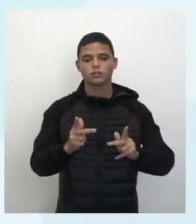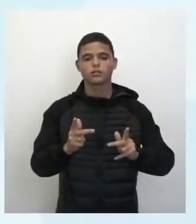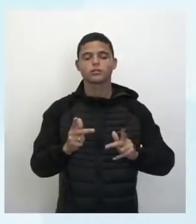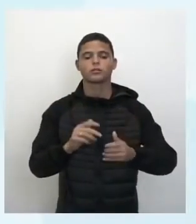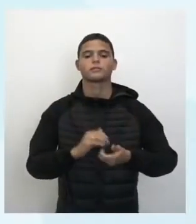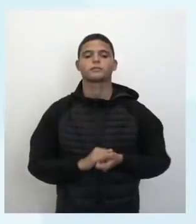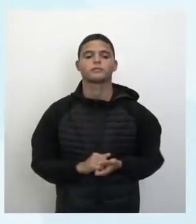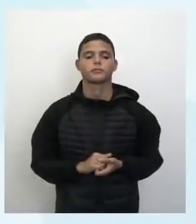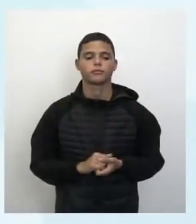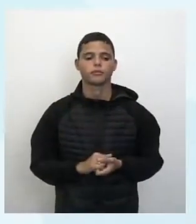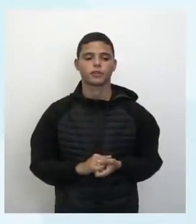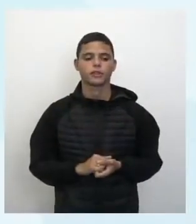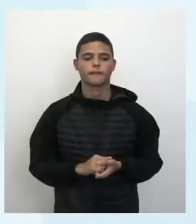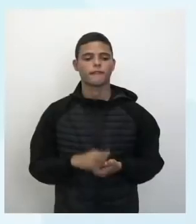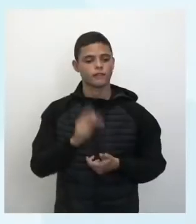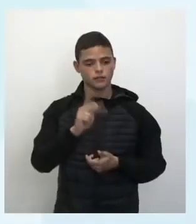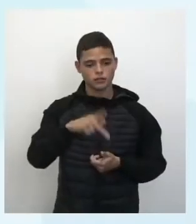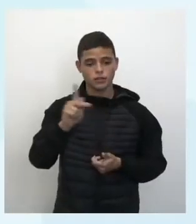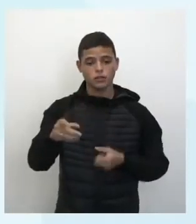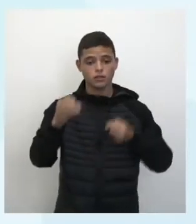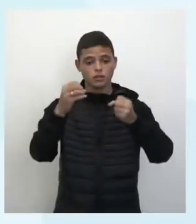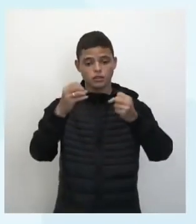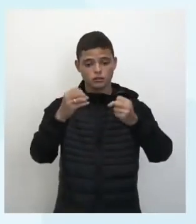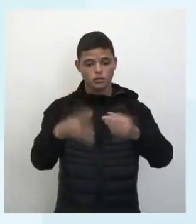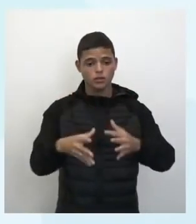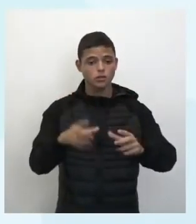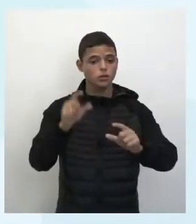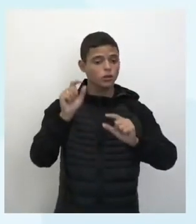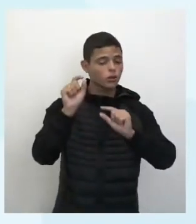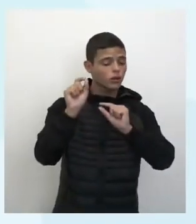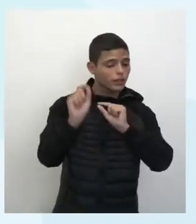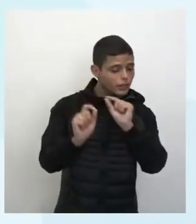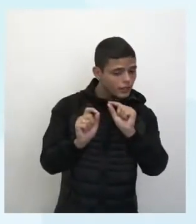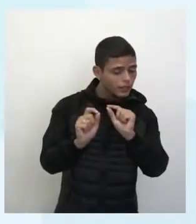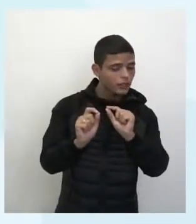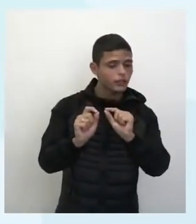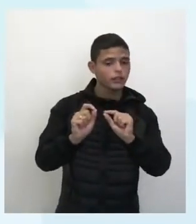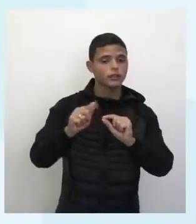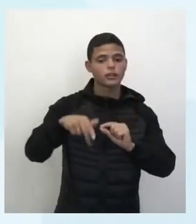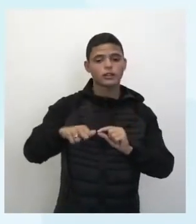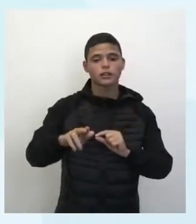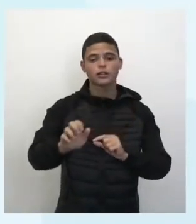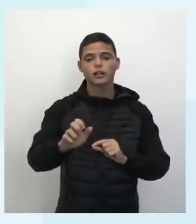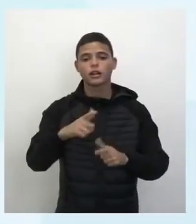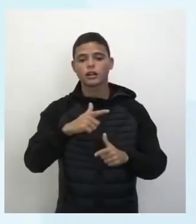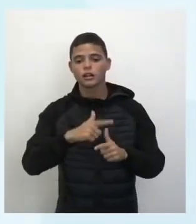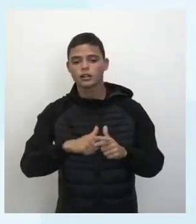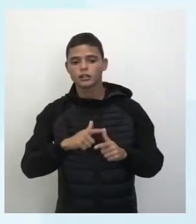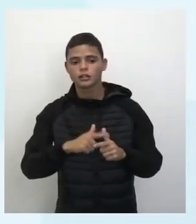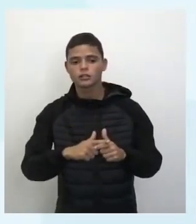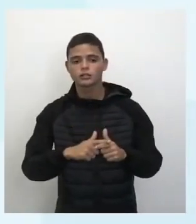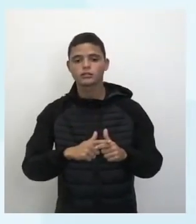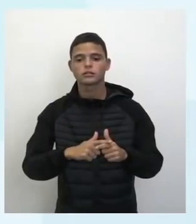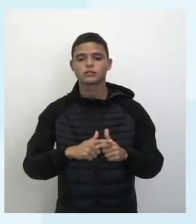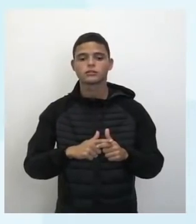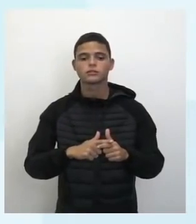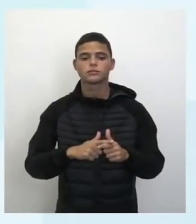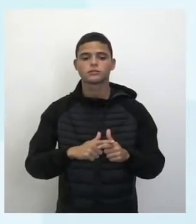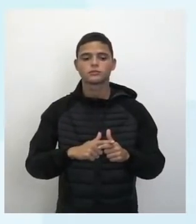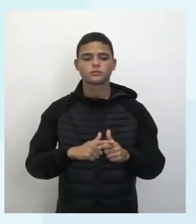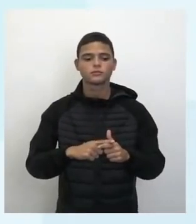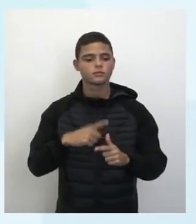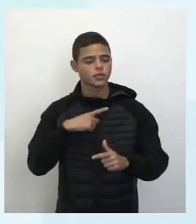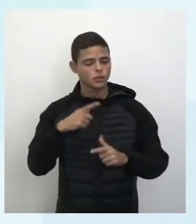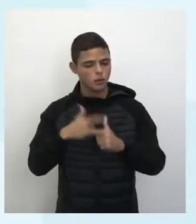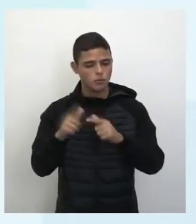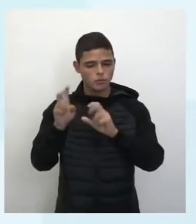volta. Voltou, né? O professor explicou que, né, que a nossa... Ixi, tá dando probleminha. Vamos voltar. Acho que eu tinha que